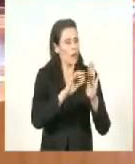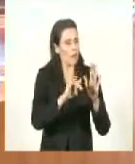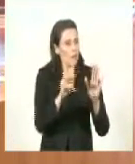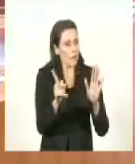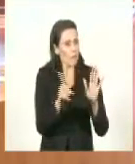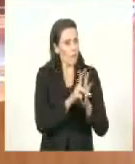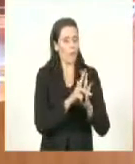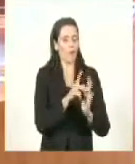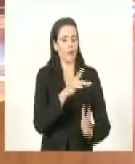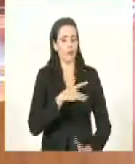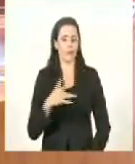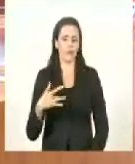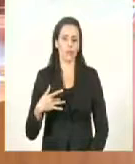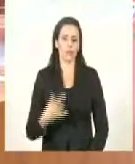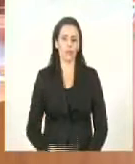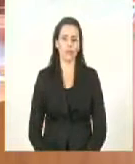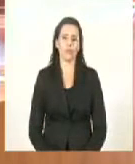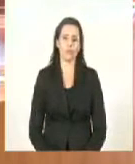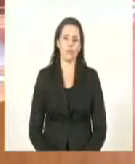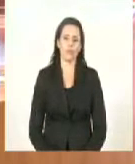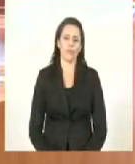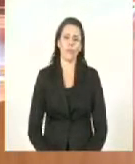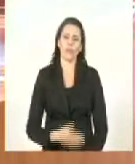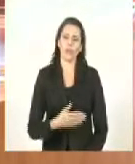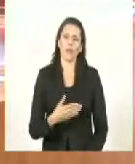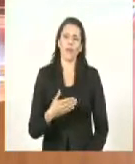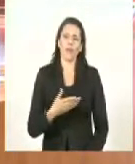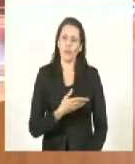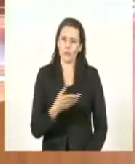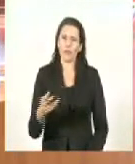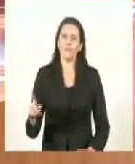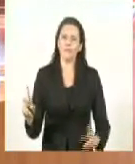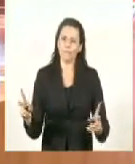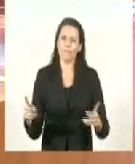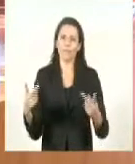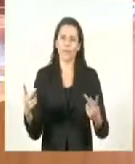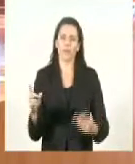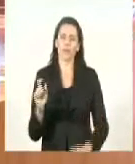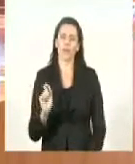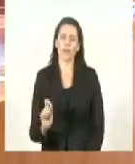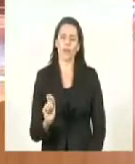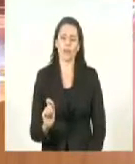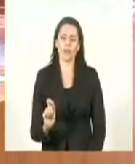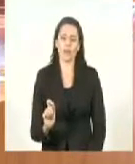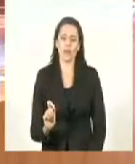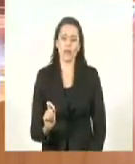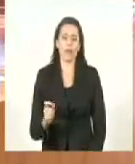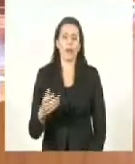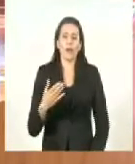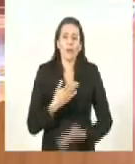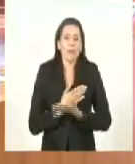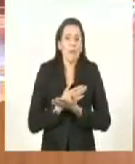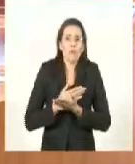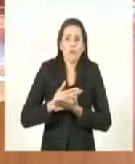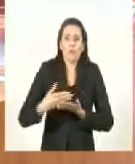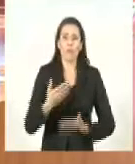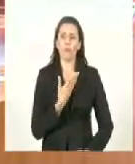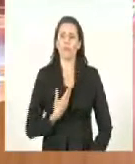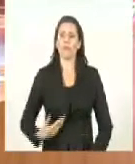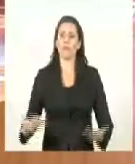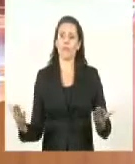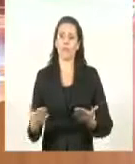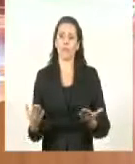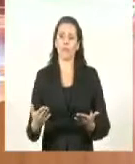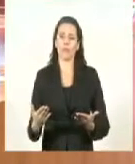bimestre, do início do ano. Mas só para dar um número, para rebater essa questão, deputado